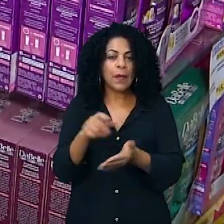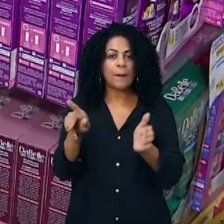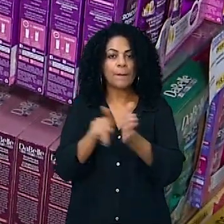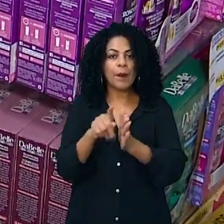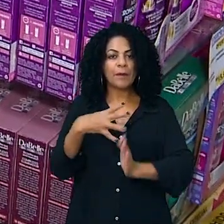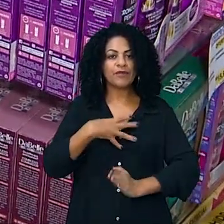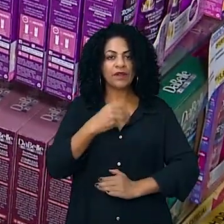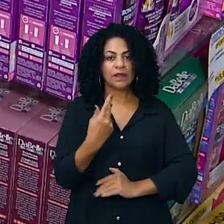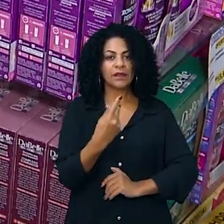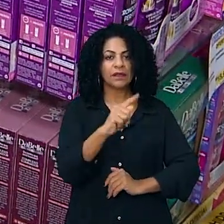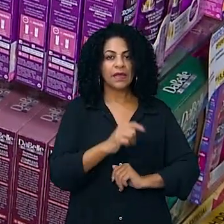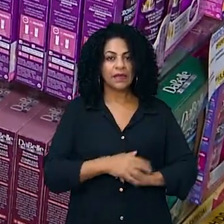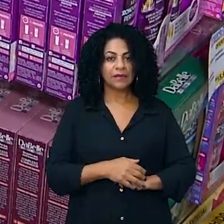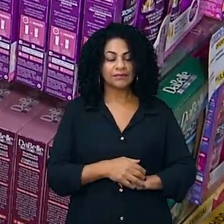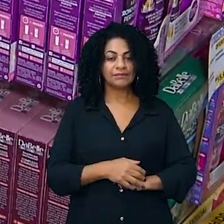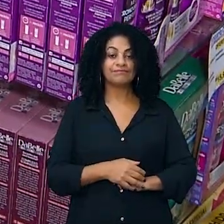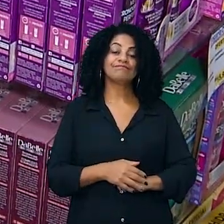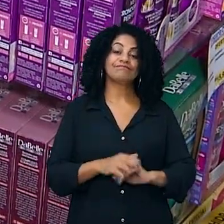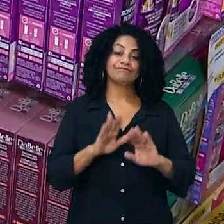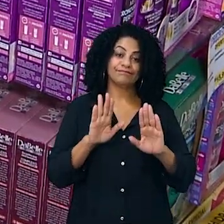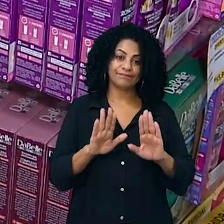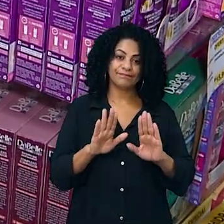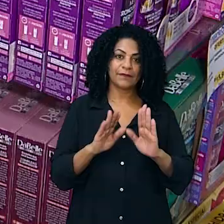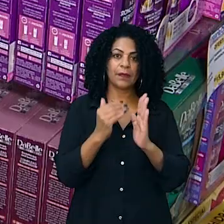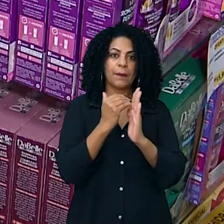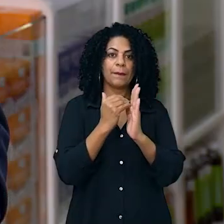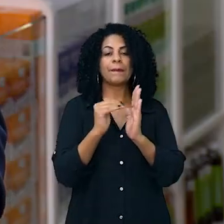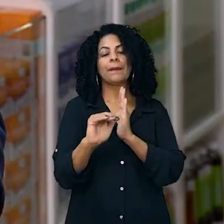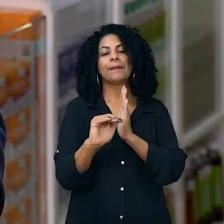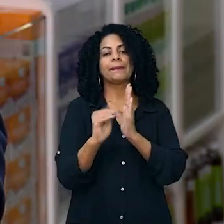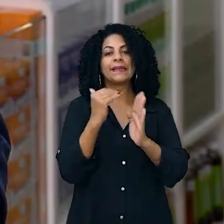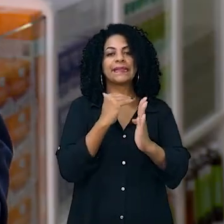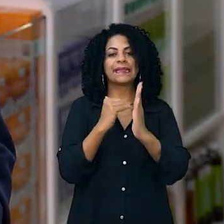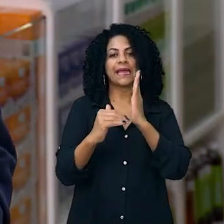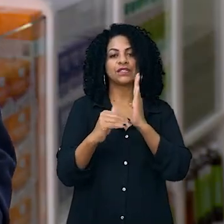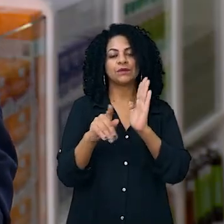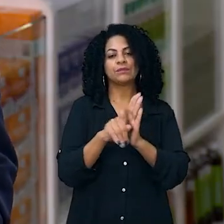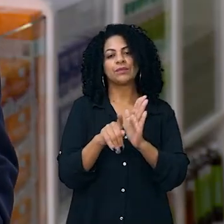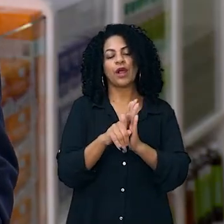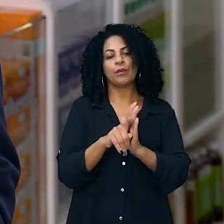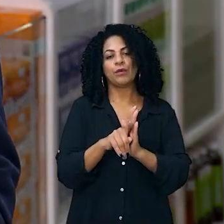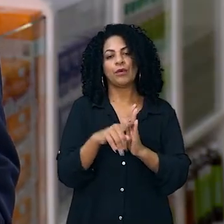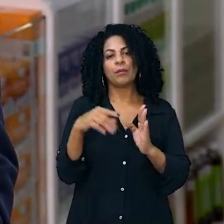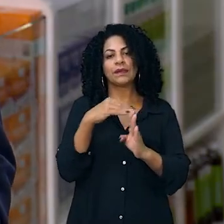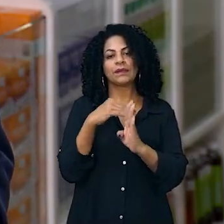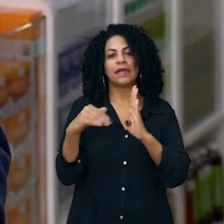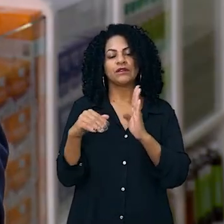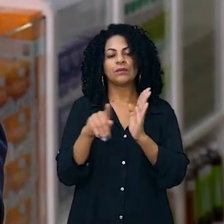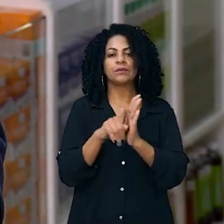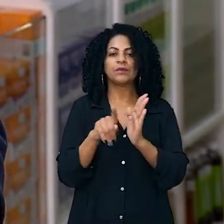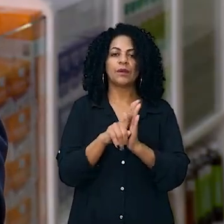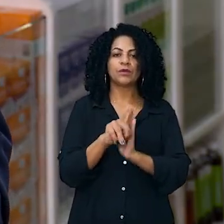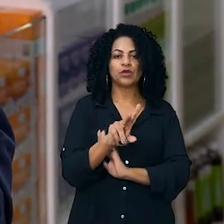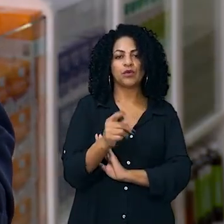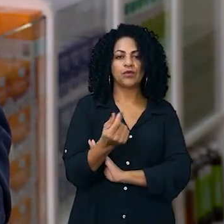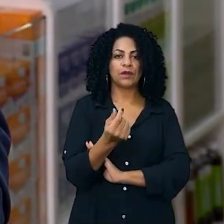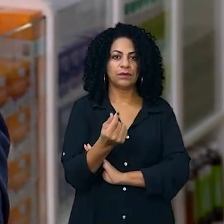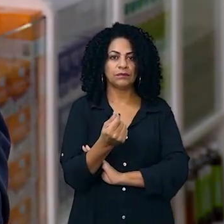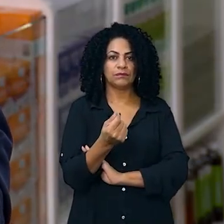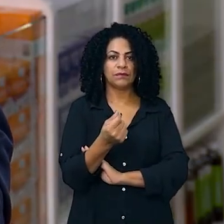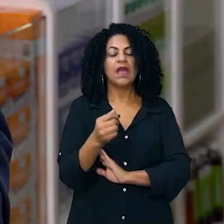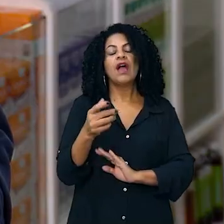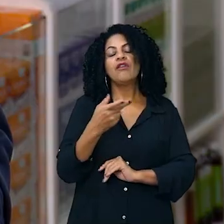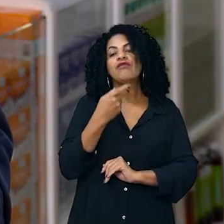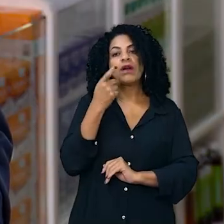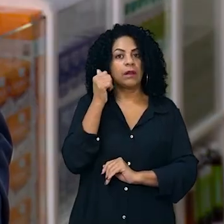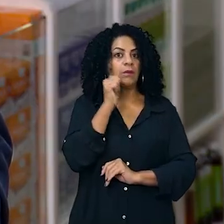própria filha e foi adquirida pela metade do valor. A mulher justificou que todos os atendentes tinham acesso à senha em